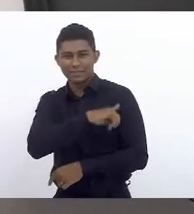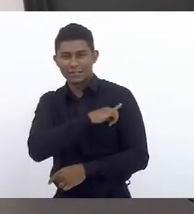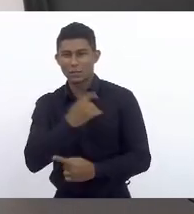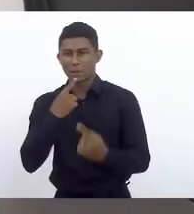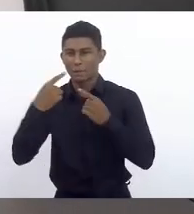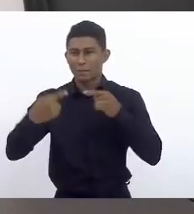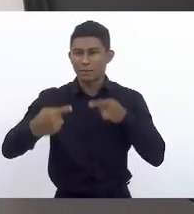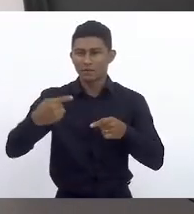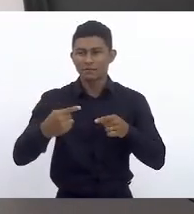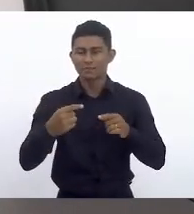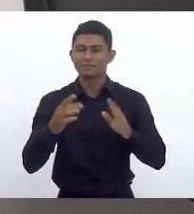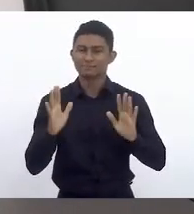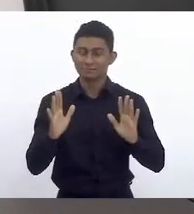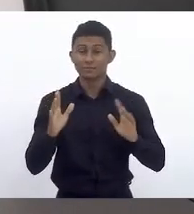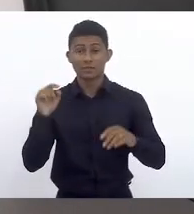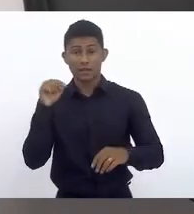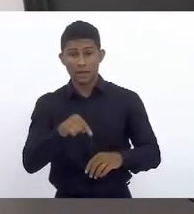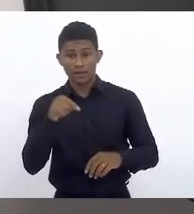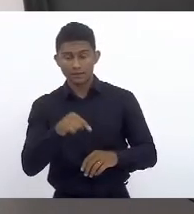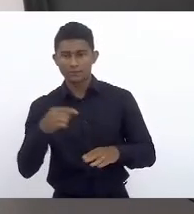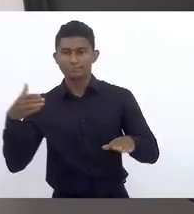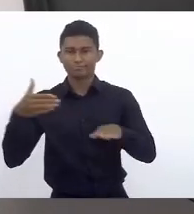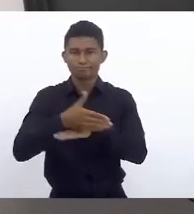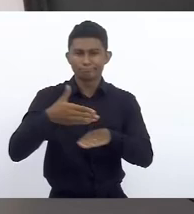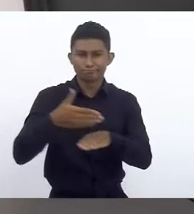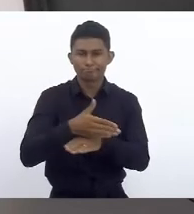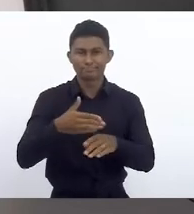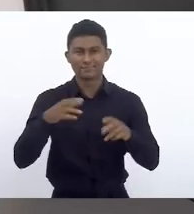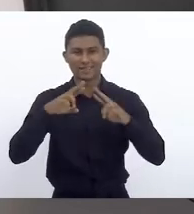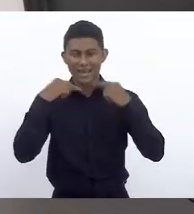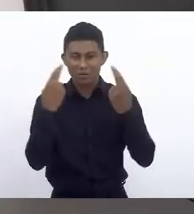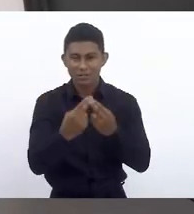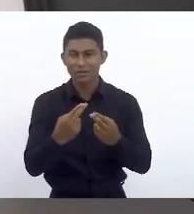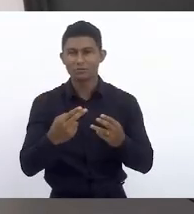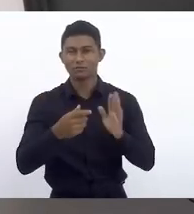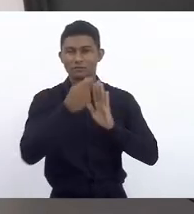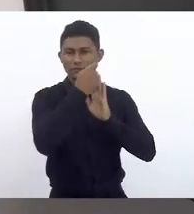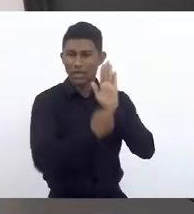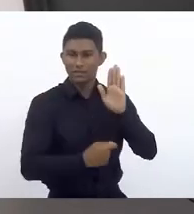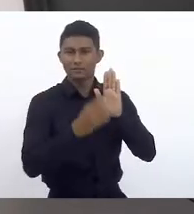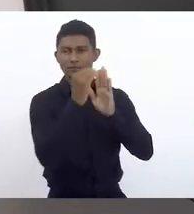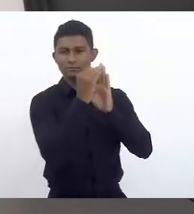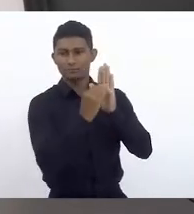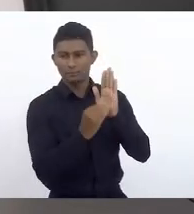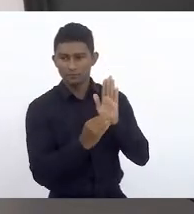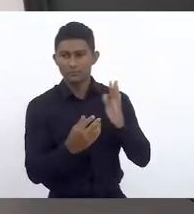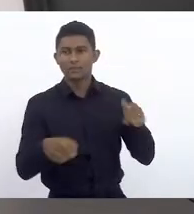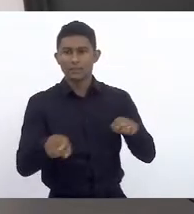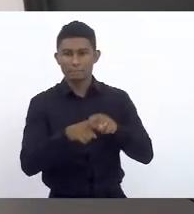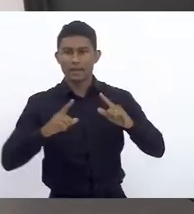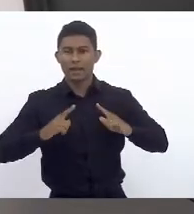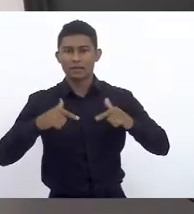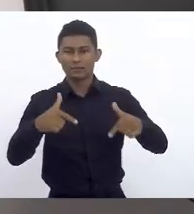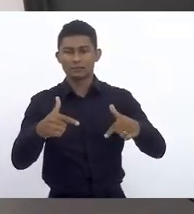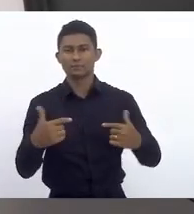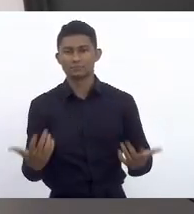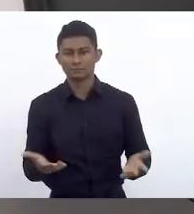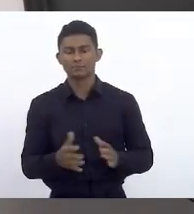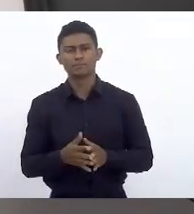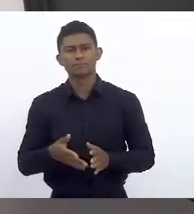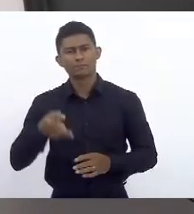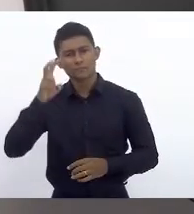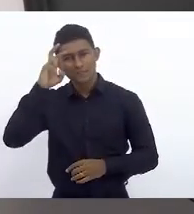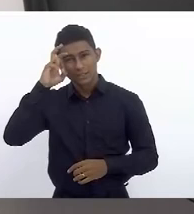da questão da formulação mesmo do texto, mas também onde vamos investir. Na próxima quinta e sexta-feira,